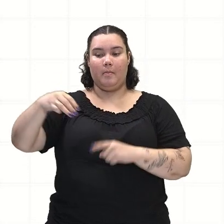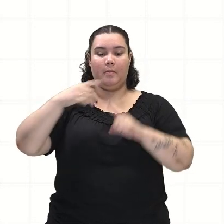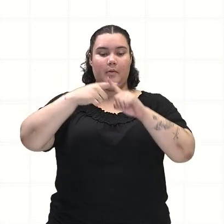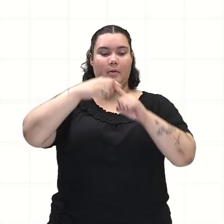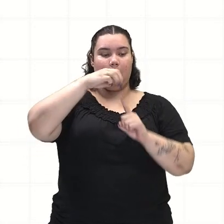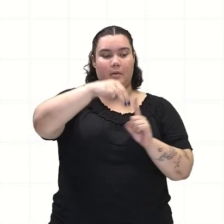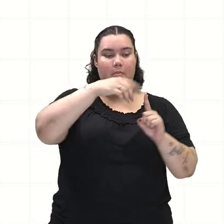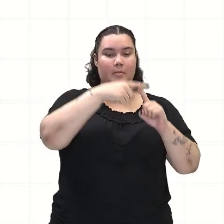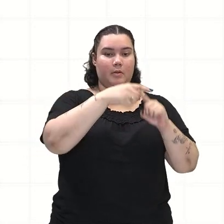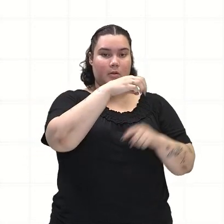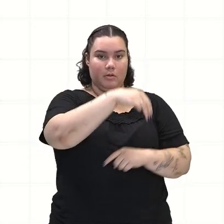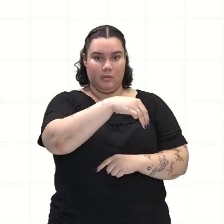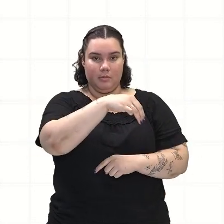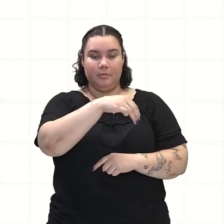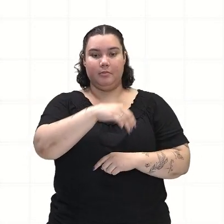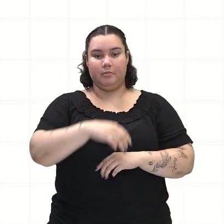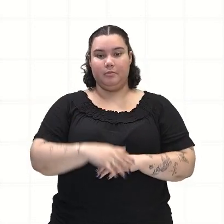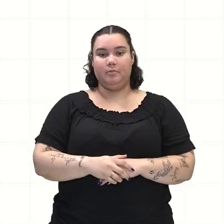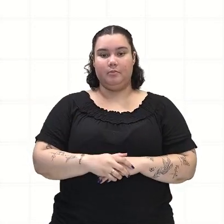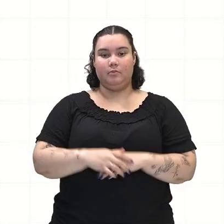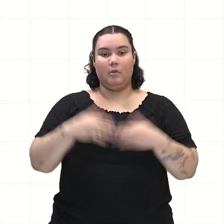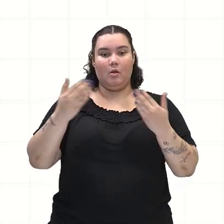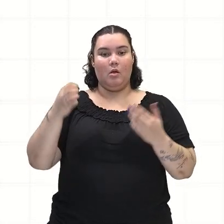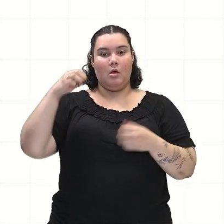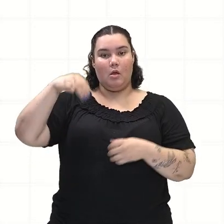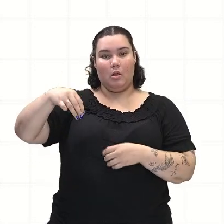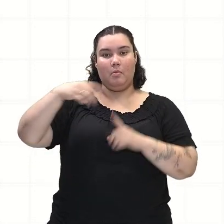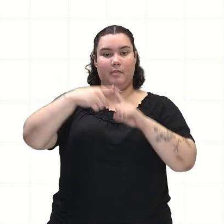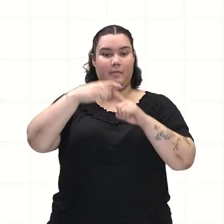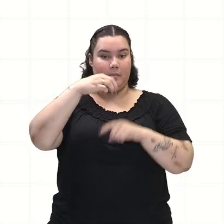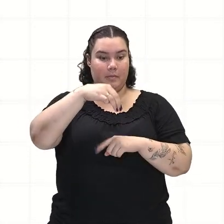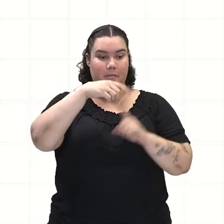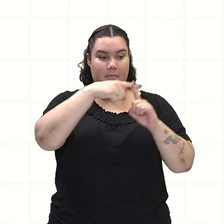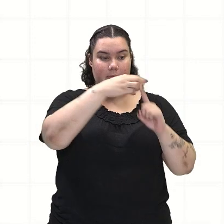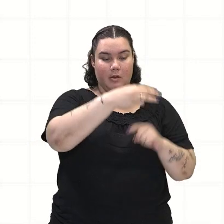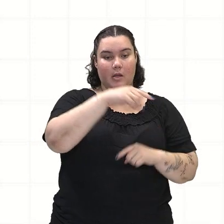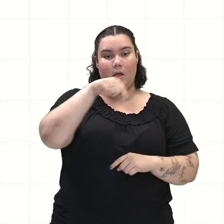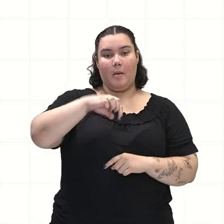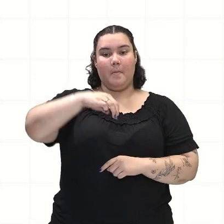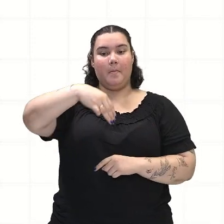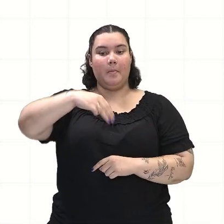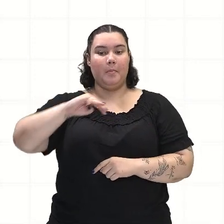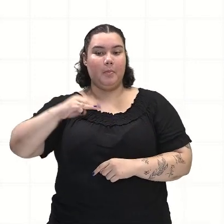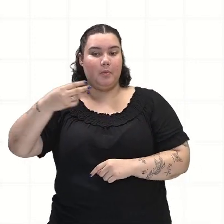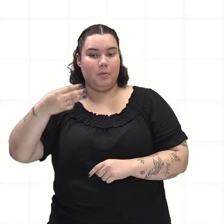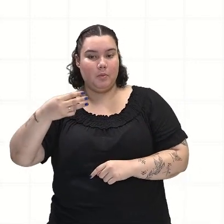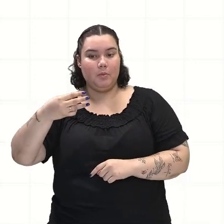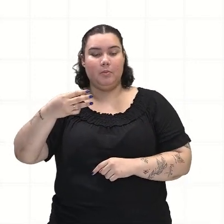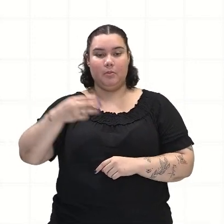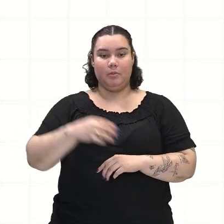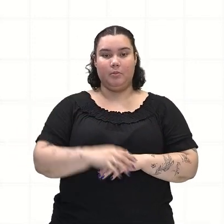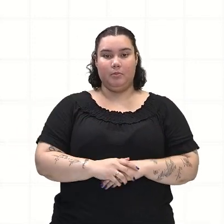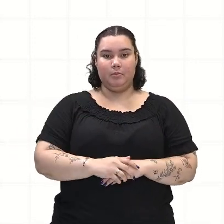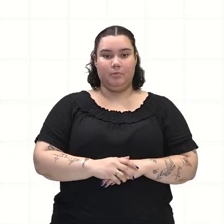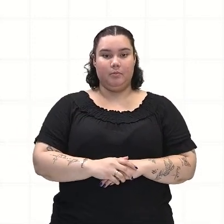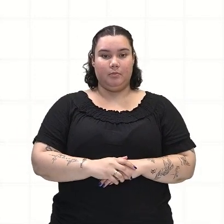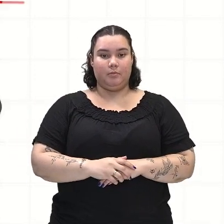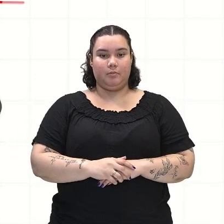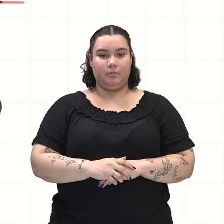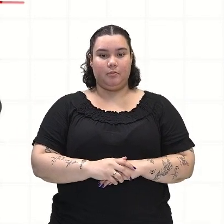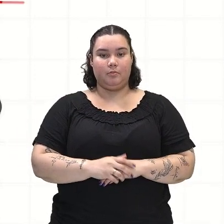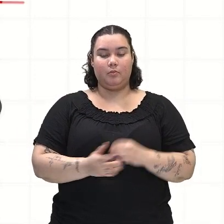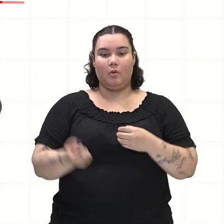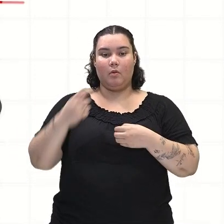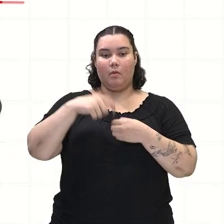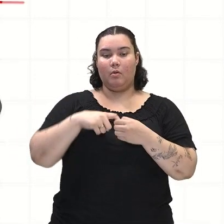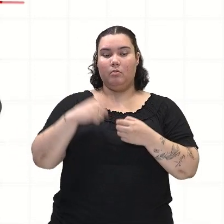vezes m, metro vezes metro vezes metro. Nós vamos ter aqui a unidade do volume em metros cúbicos. Então, voltando lá